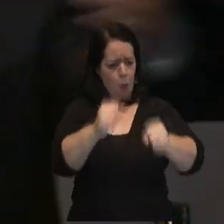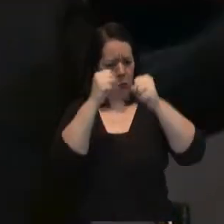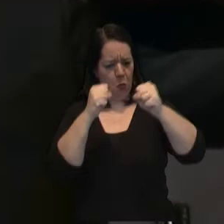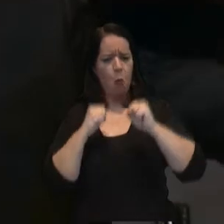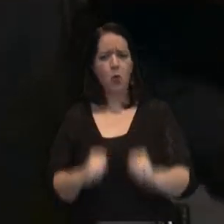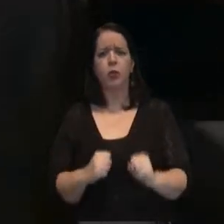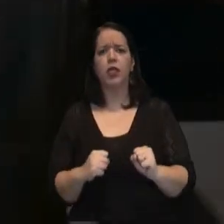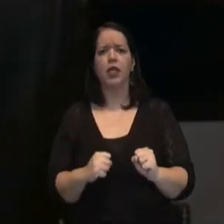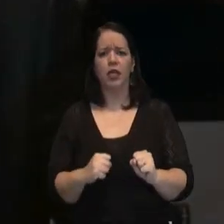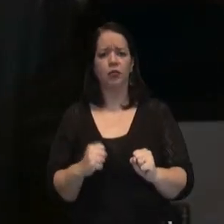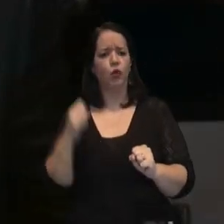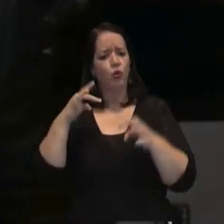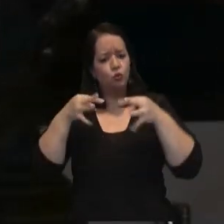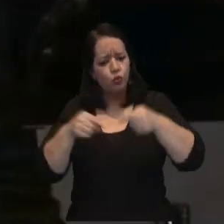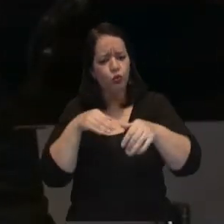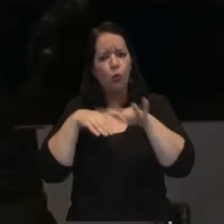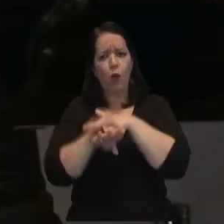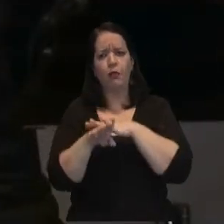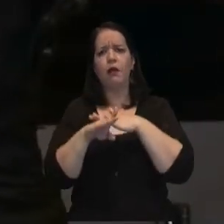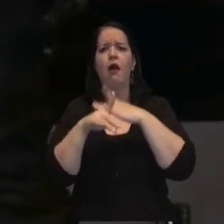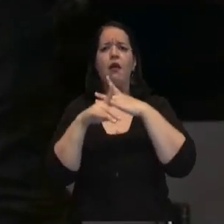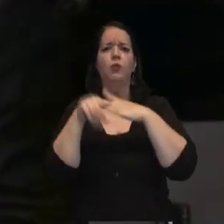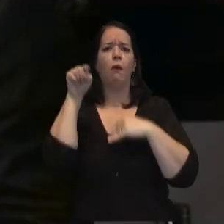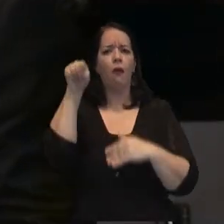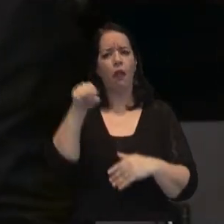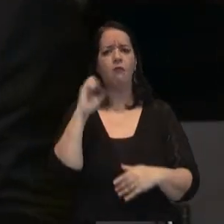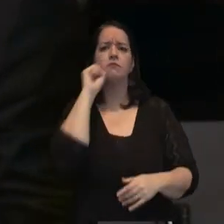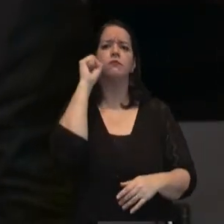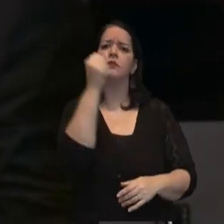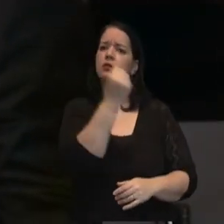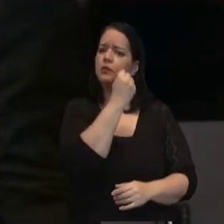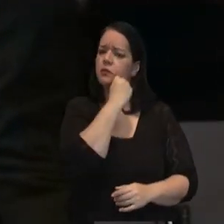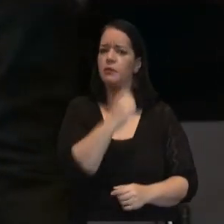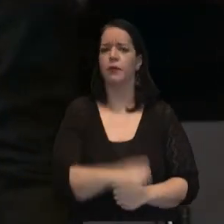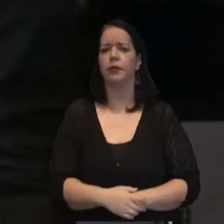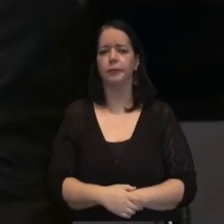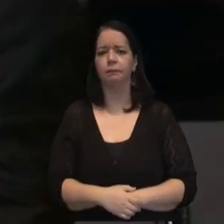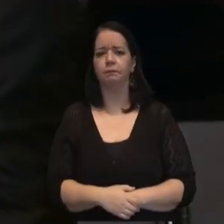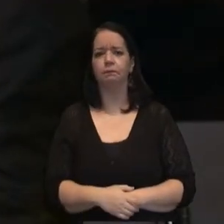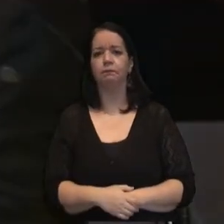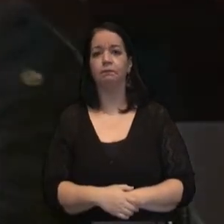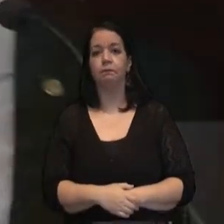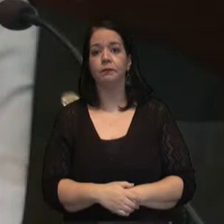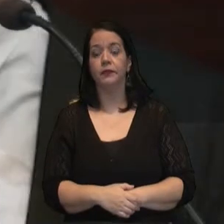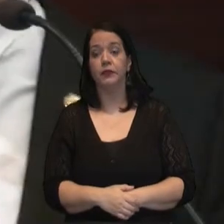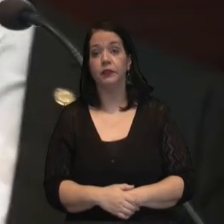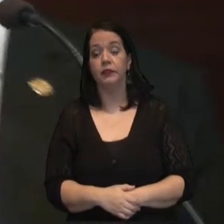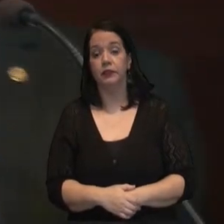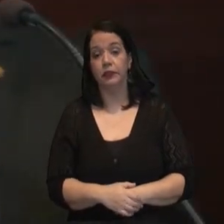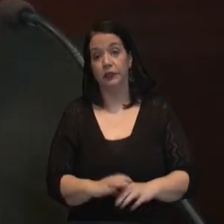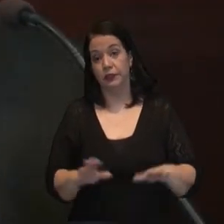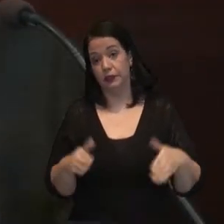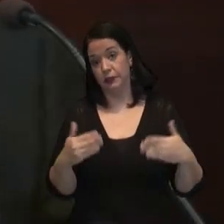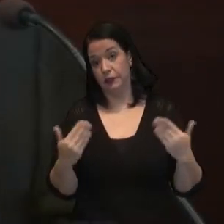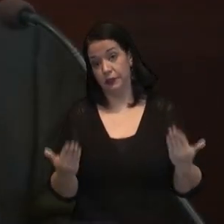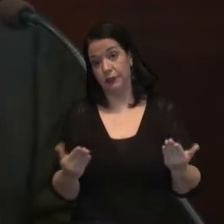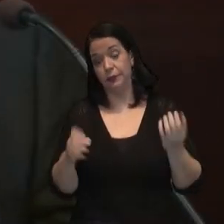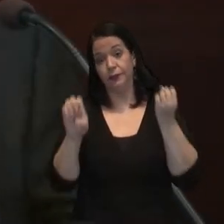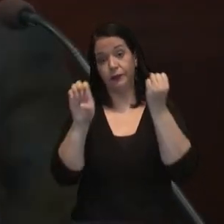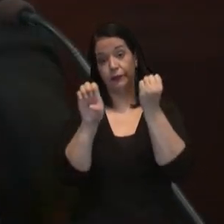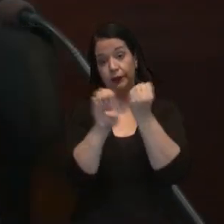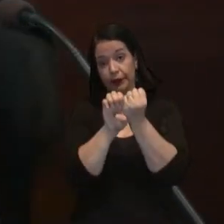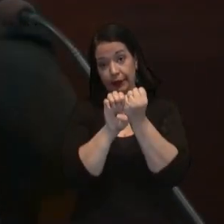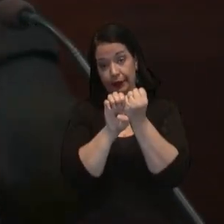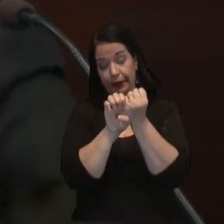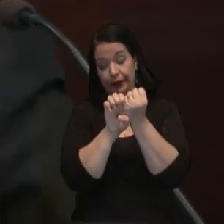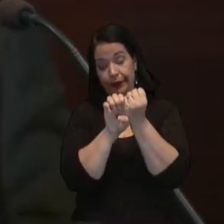estava cercado agora pelos exércitos de Israel. E Eliseu, então, muito misericordioso,